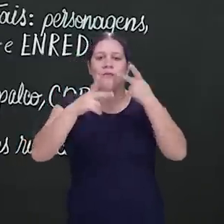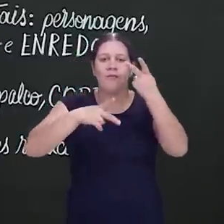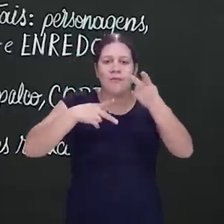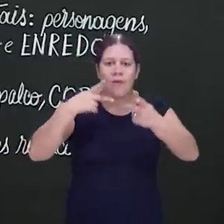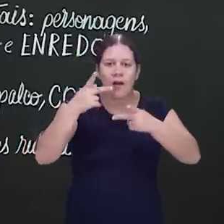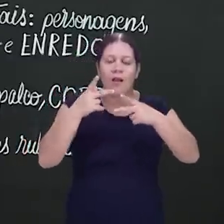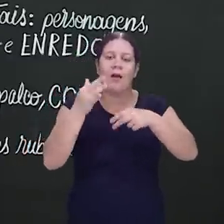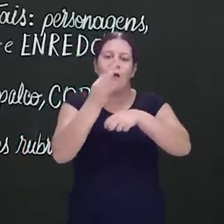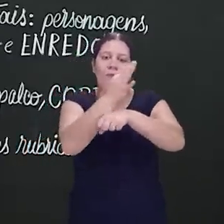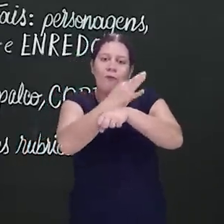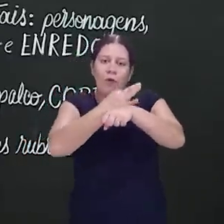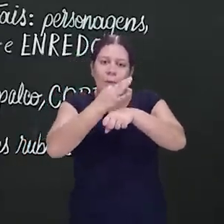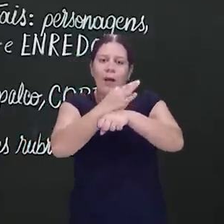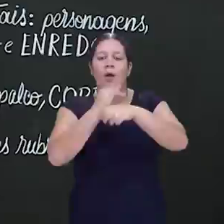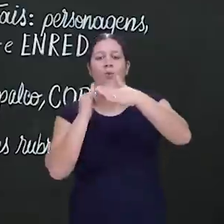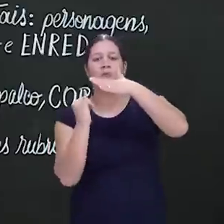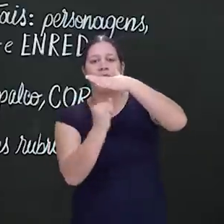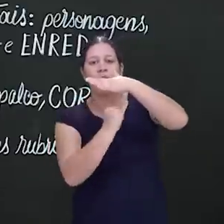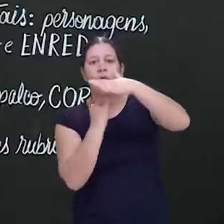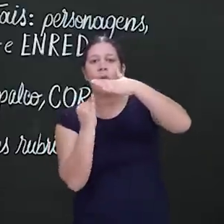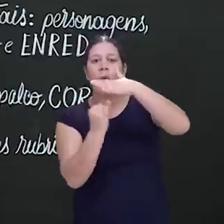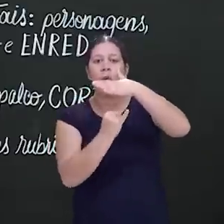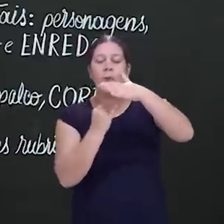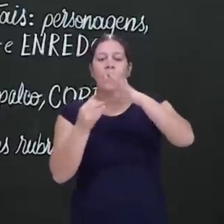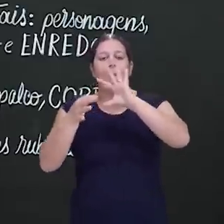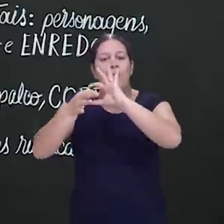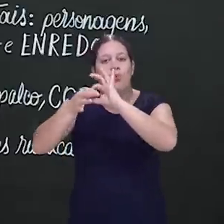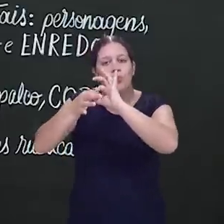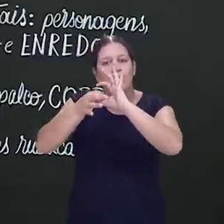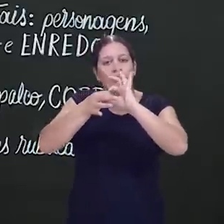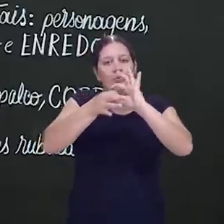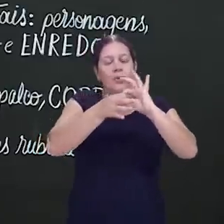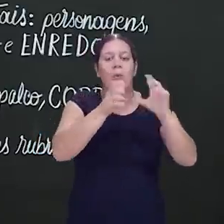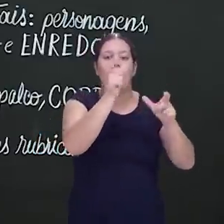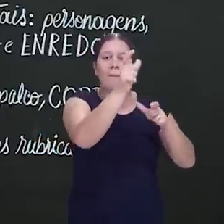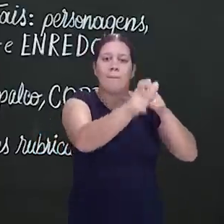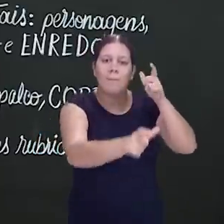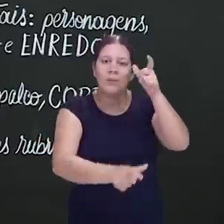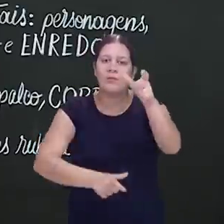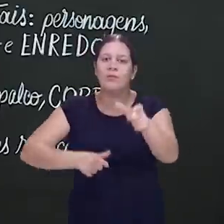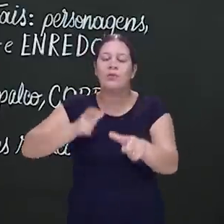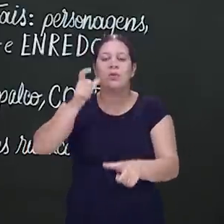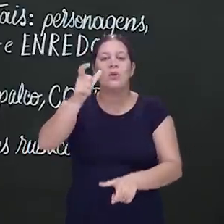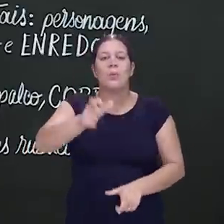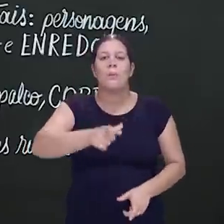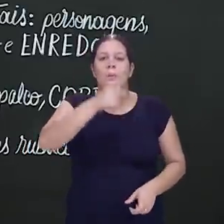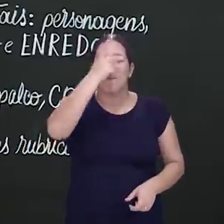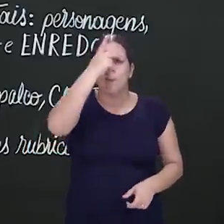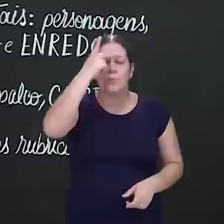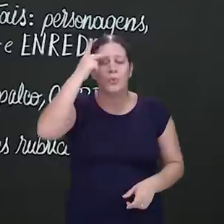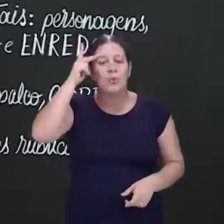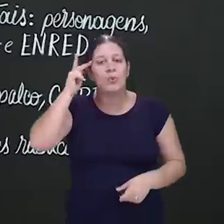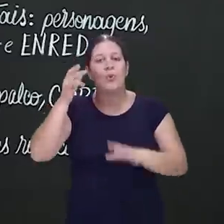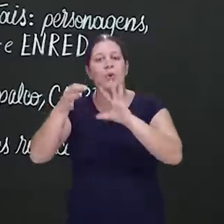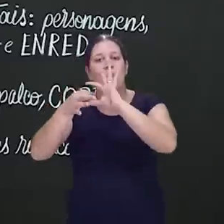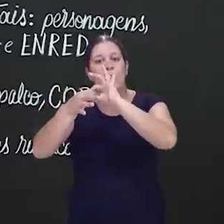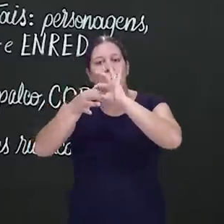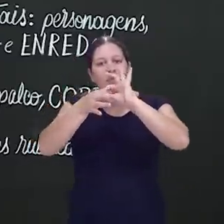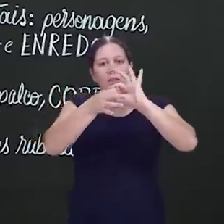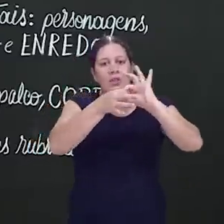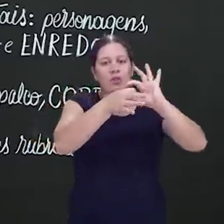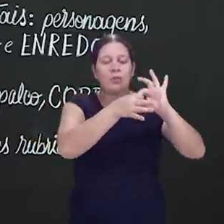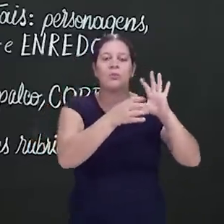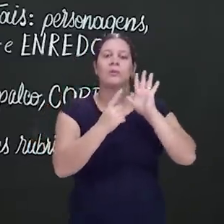informal, certa ou errada, a depender do contexto, vai variar conforme o perfil do personagem e o contexto que está